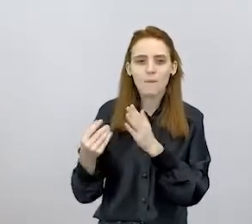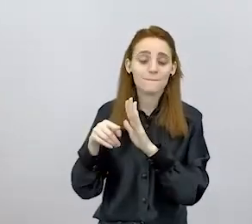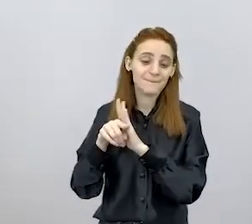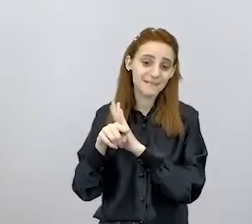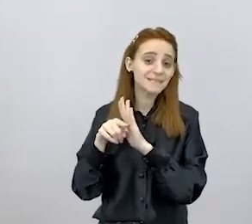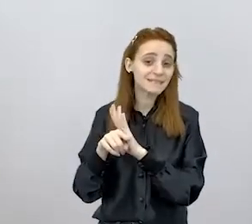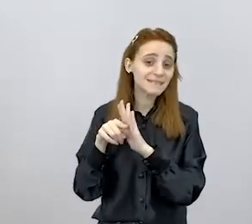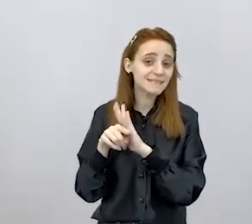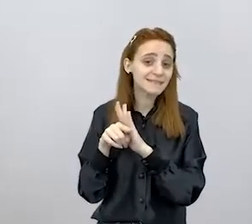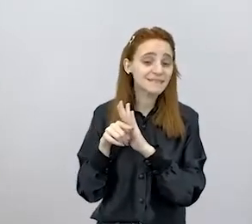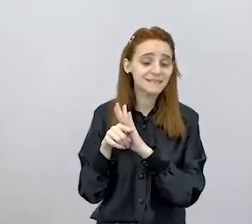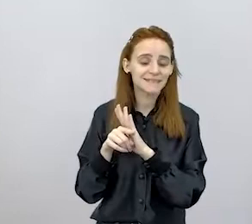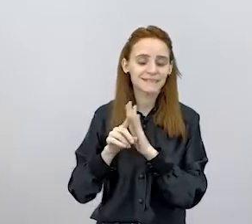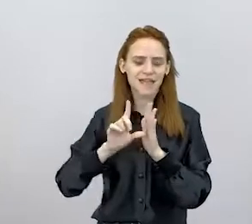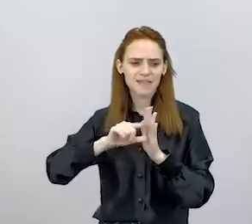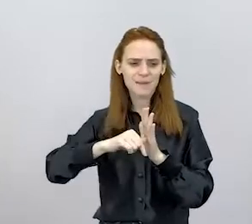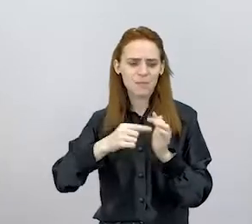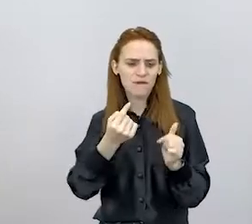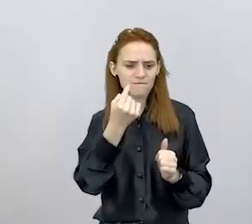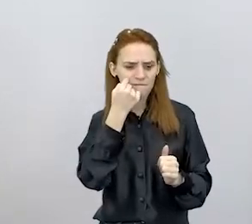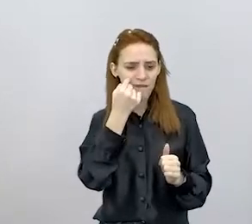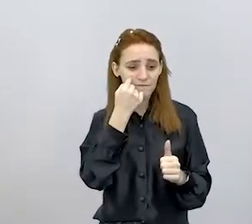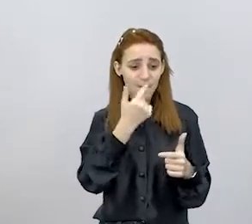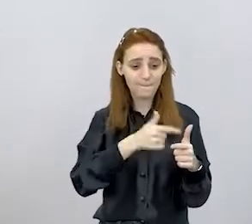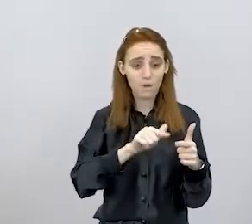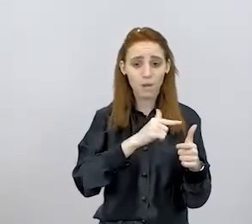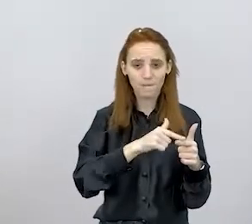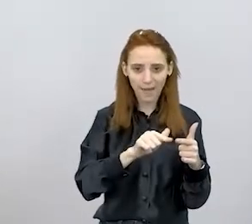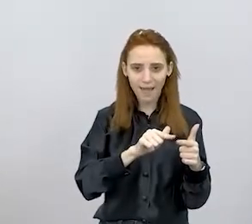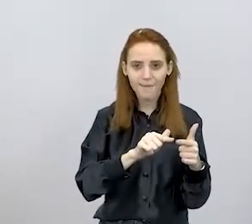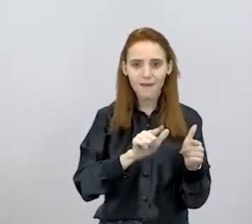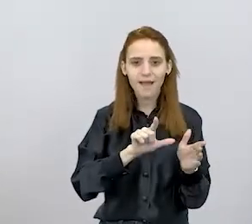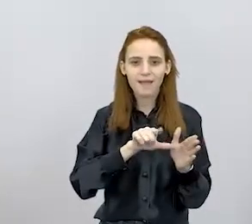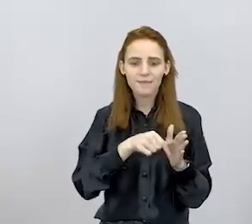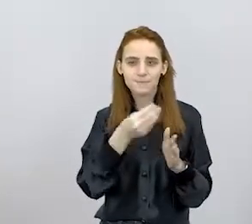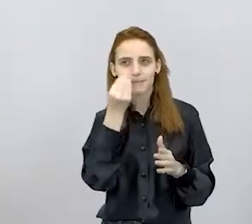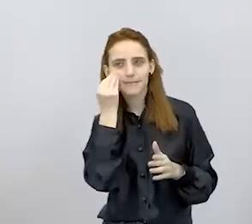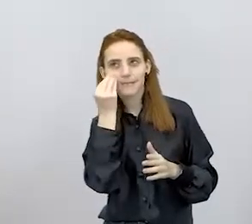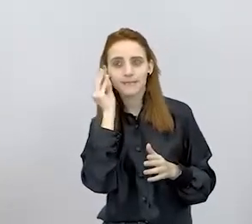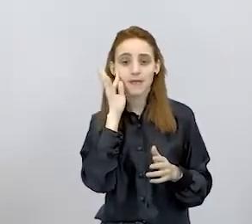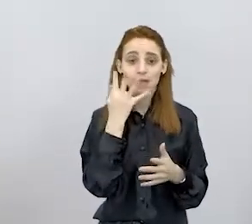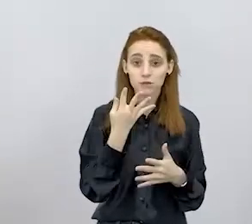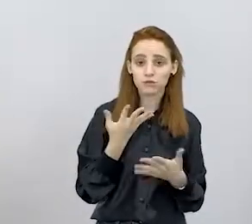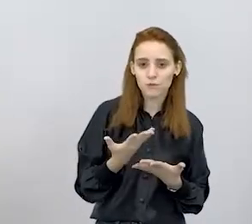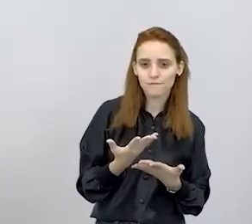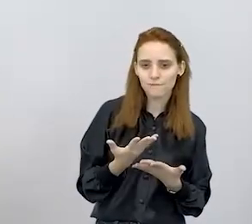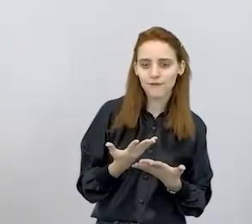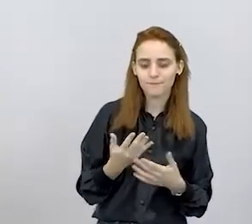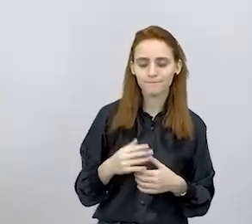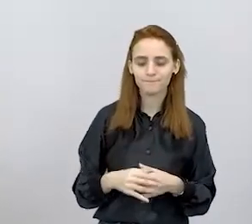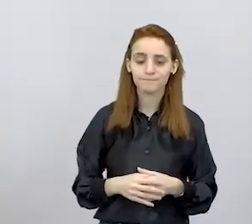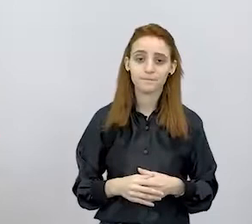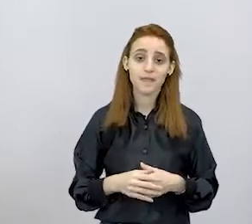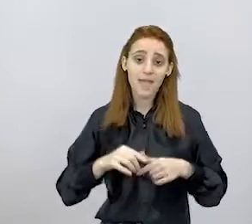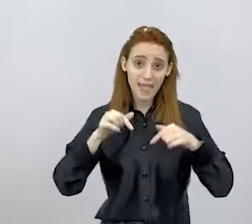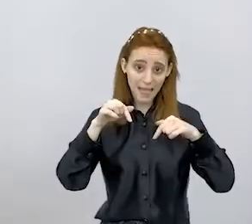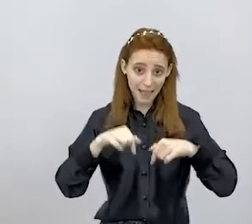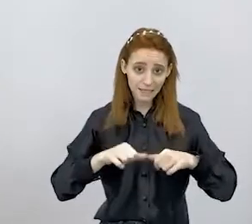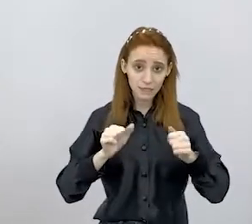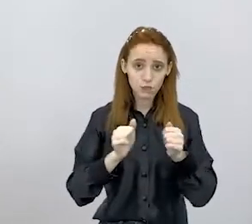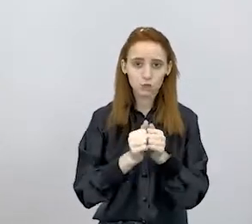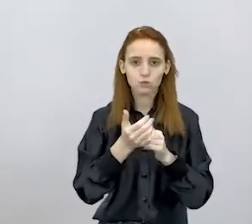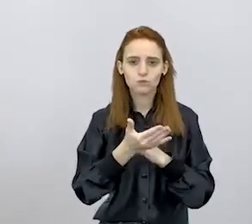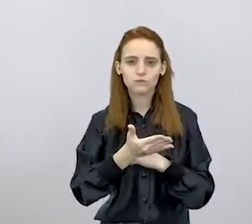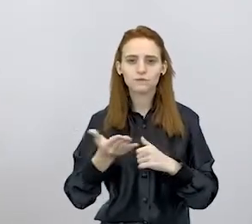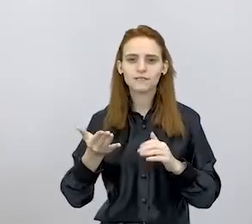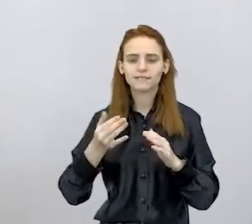a gente elenca um problema e dentro desse problema a gente começa a propor soluções. Aqui, com vocês no Centro